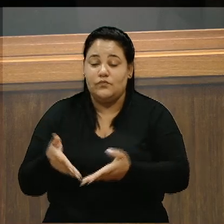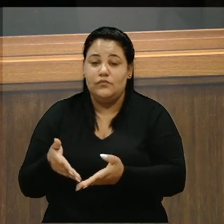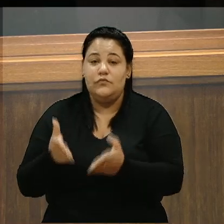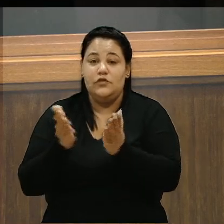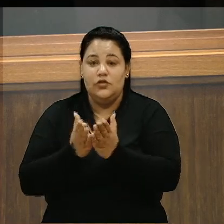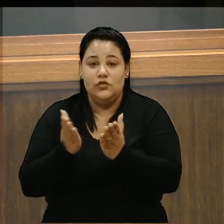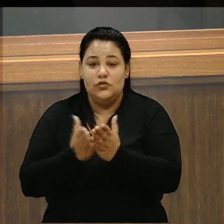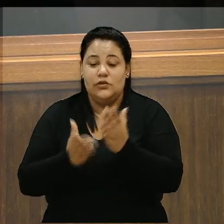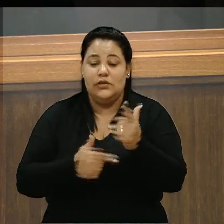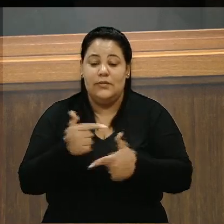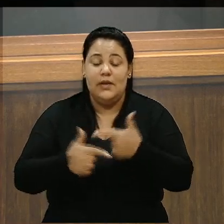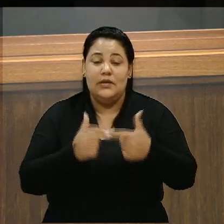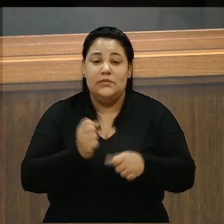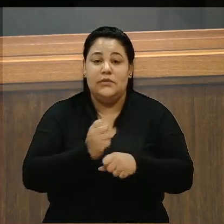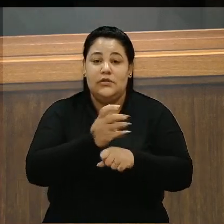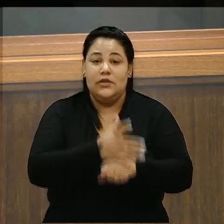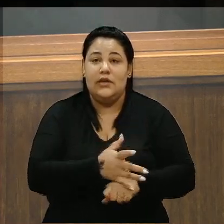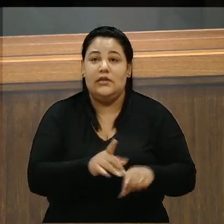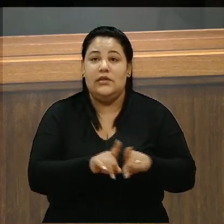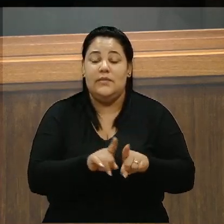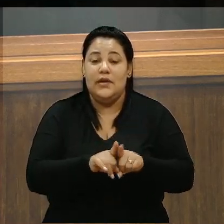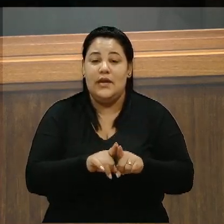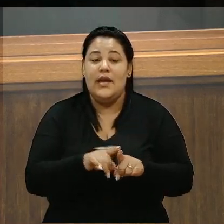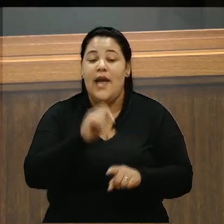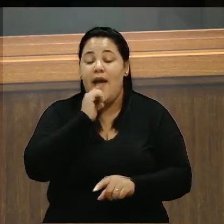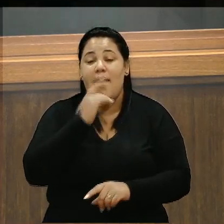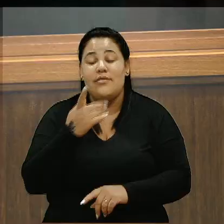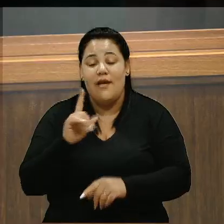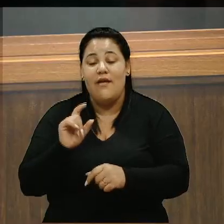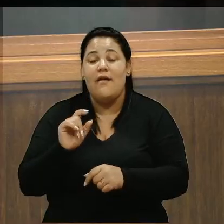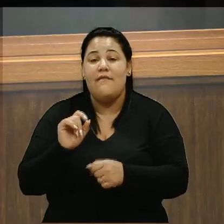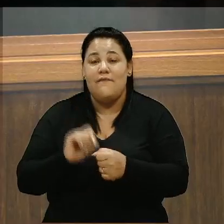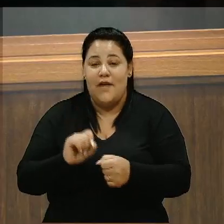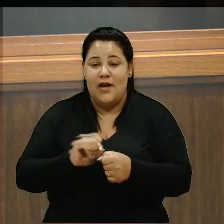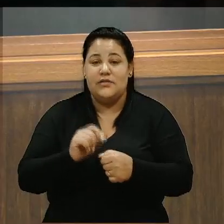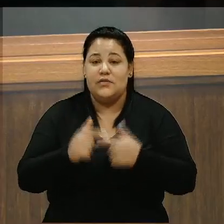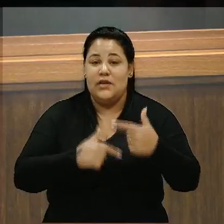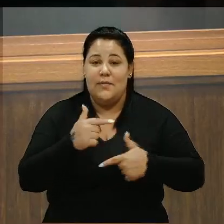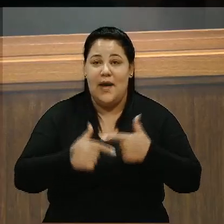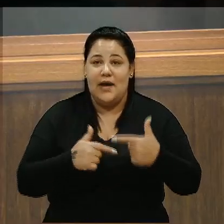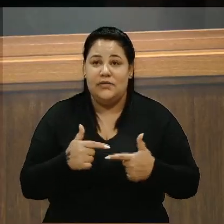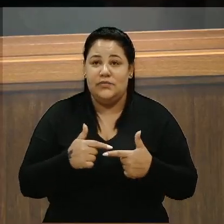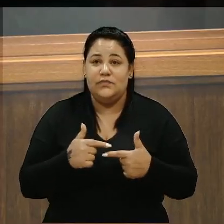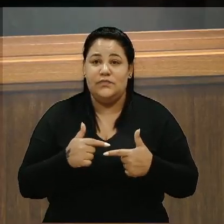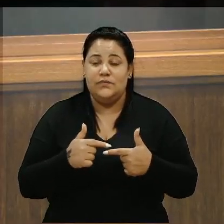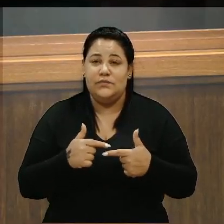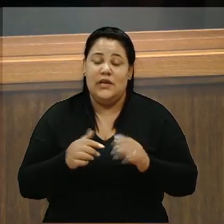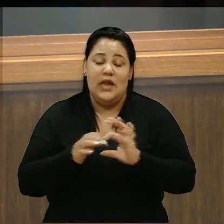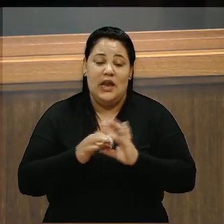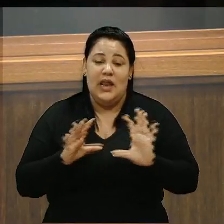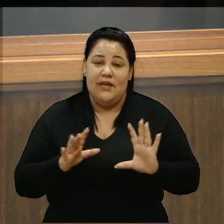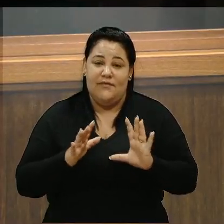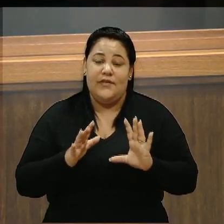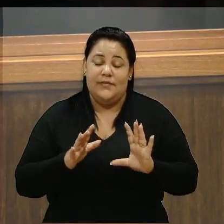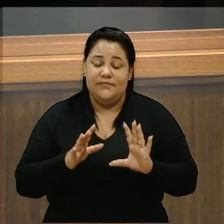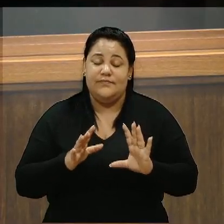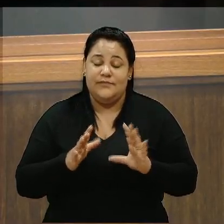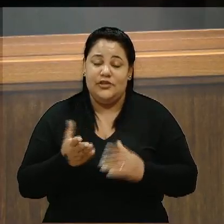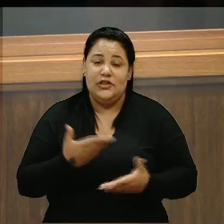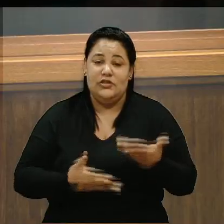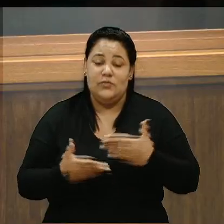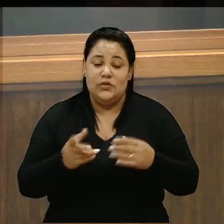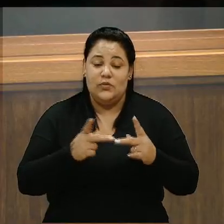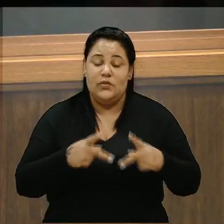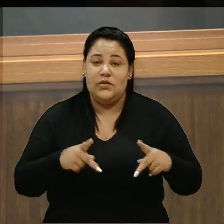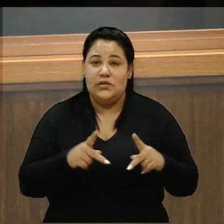de madrugada e ainda faz o trabalho dele na militância espontânea de atendimento a essa população durante o dia. Às